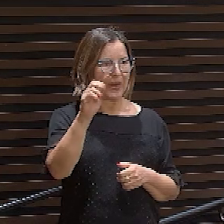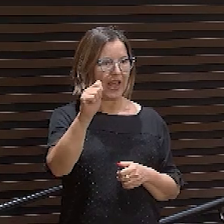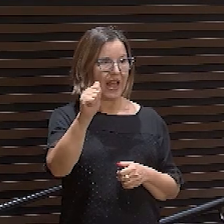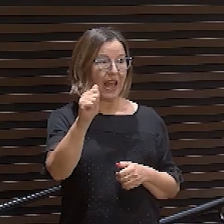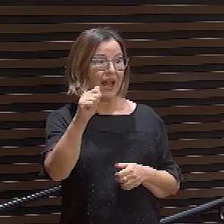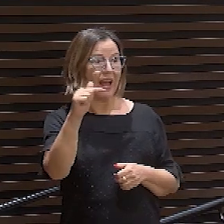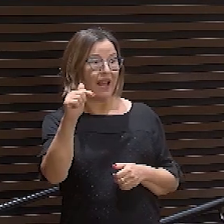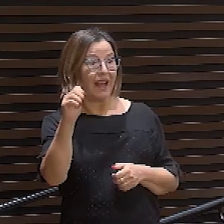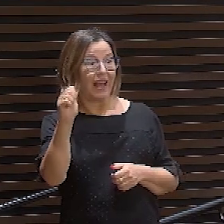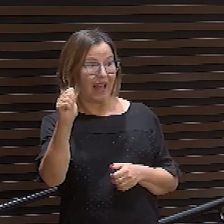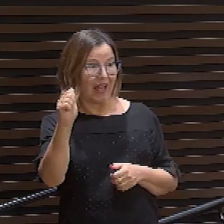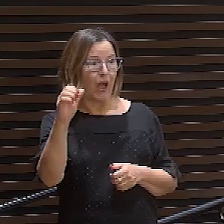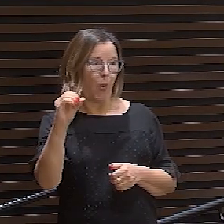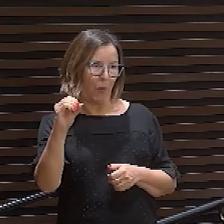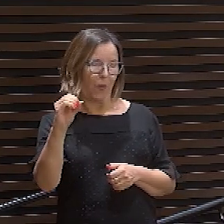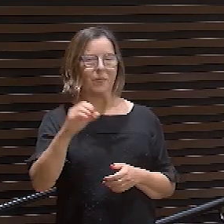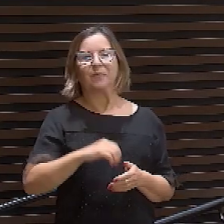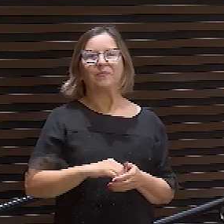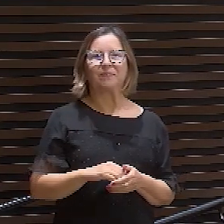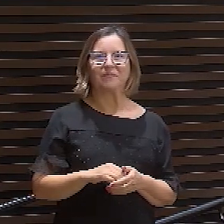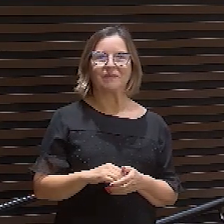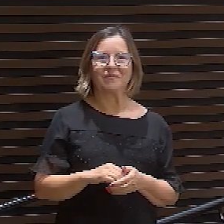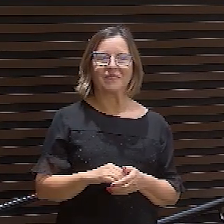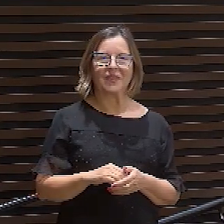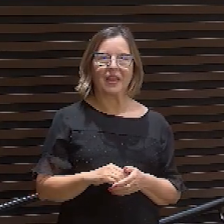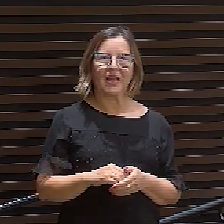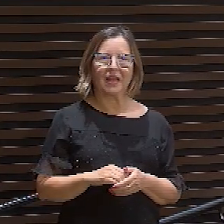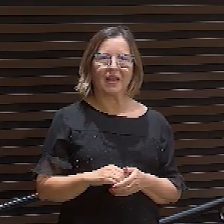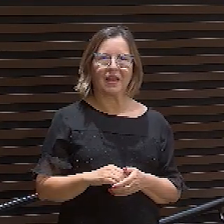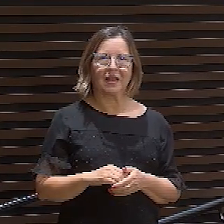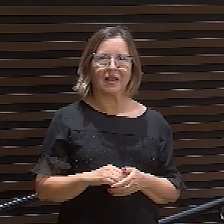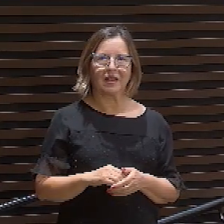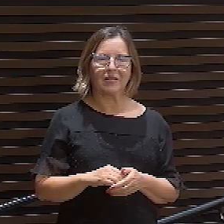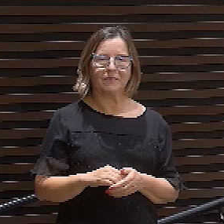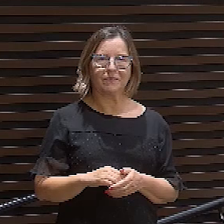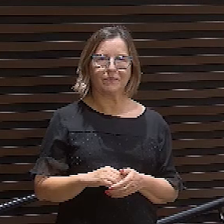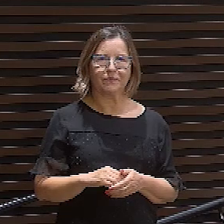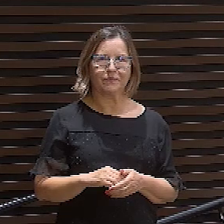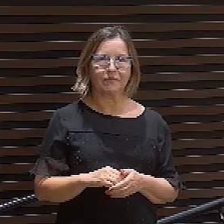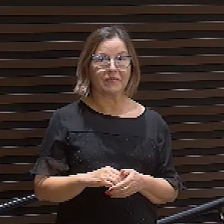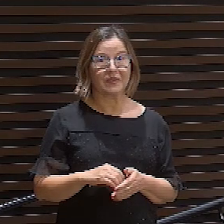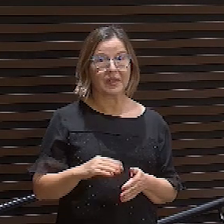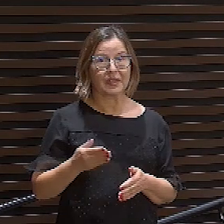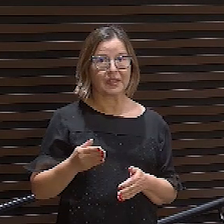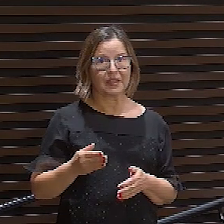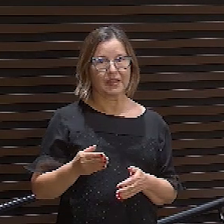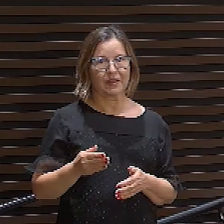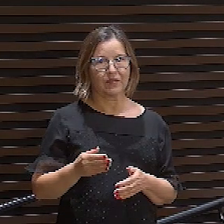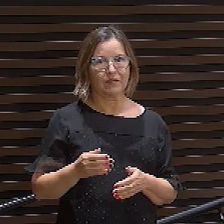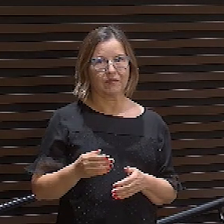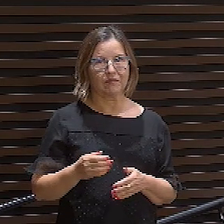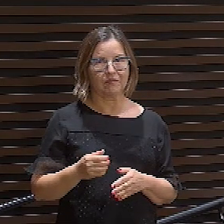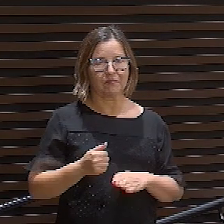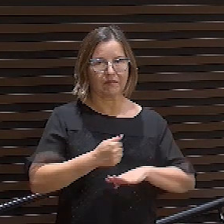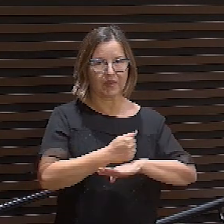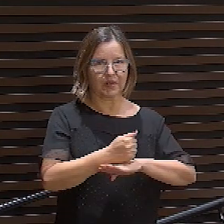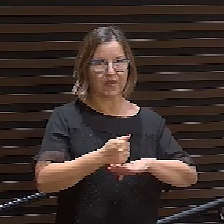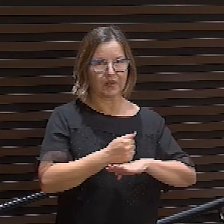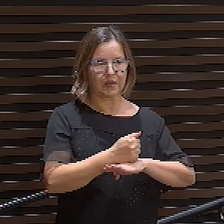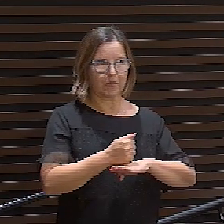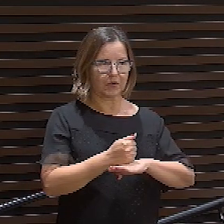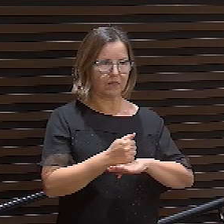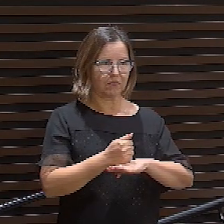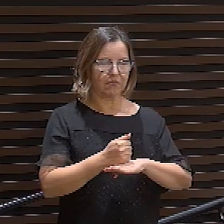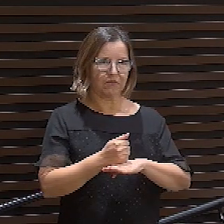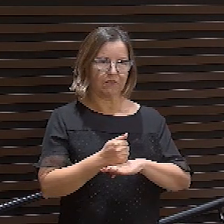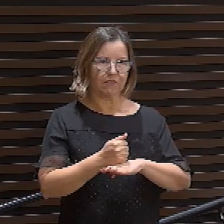a terra de Siquém, atravessou. Esse verbo aqui, alguns entendem